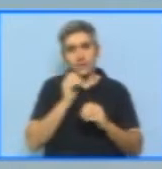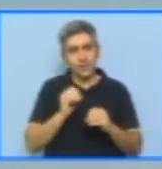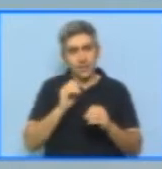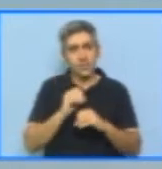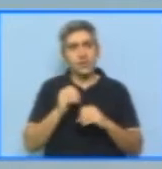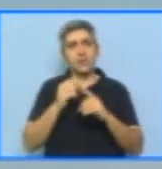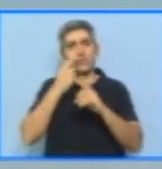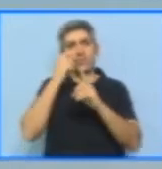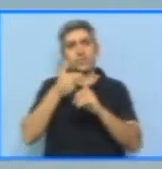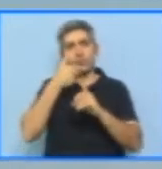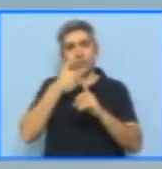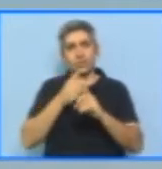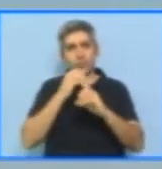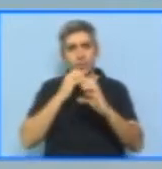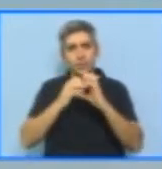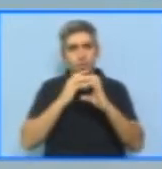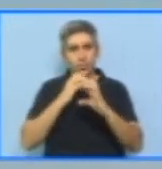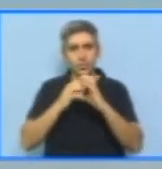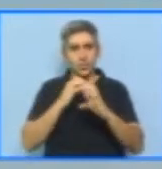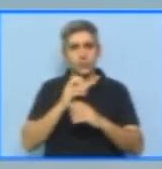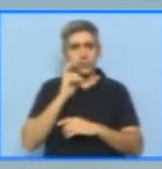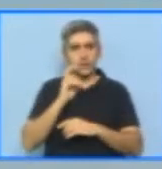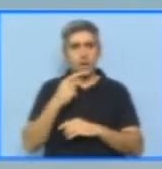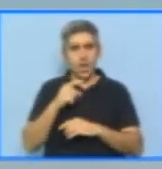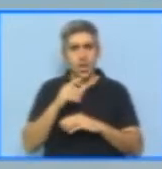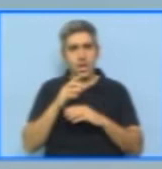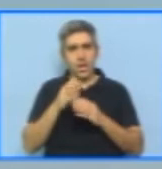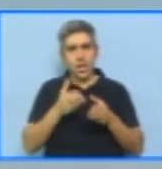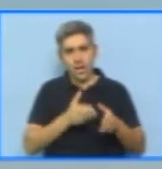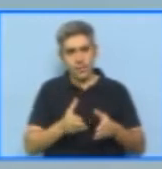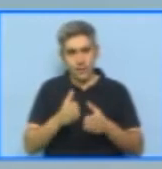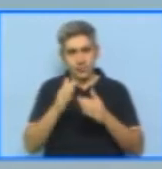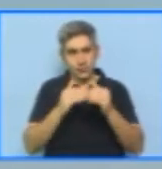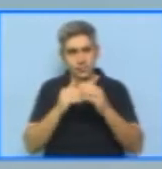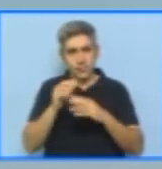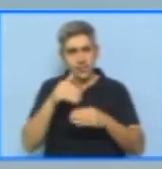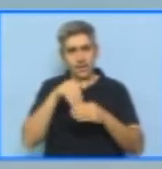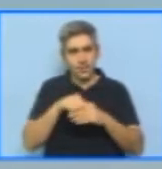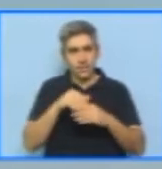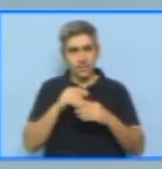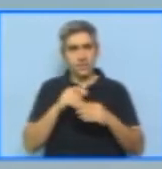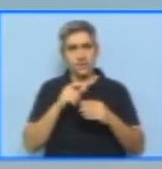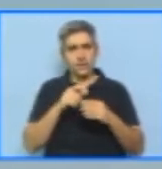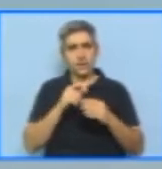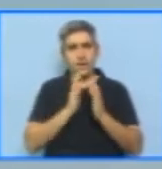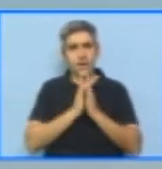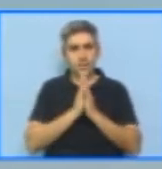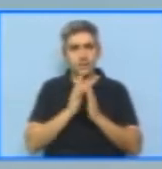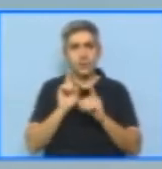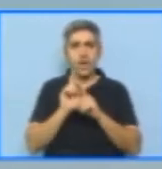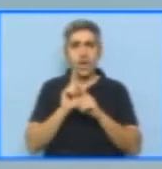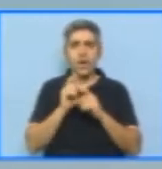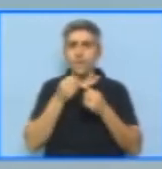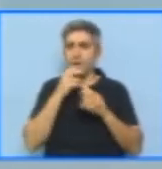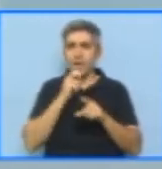em comunicação, vê que há aqui caminho a fazer, mesmo dentro da própria Igreja, no sentido da conciliação de esforços, de não se